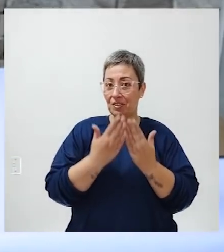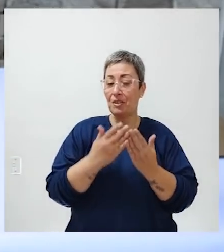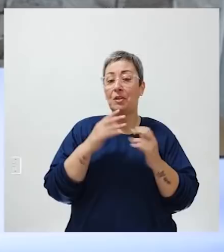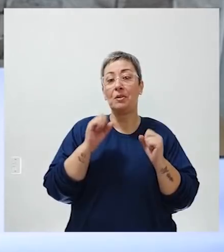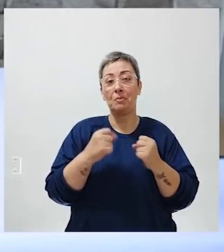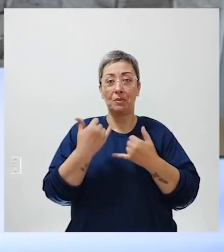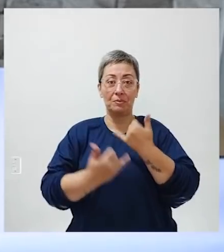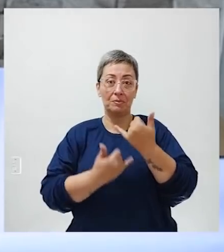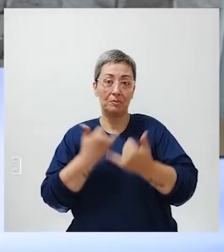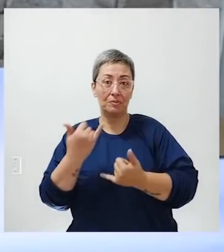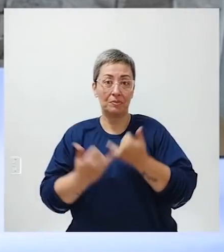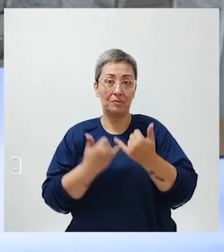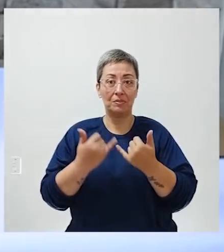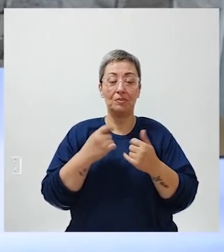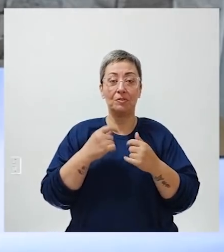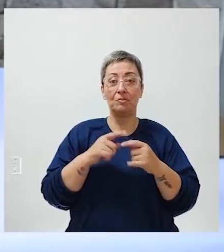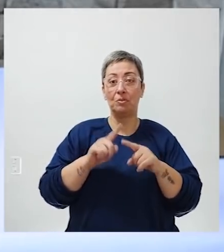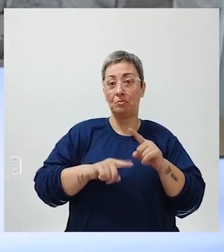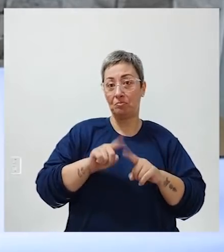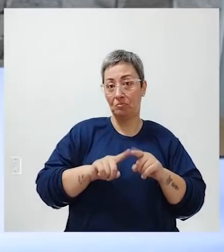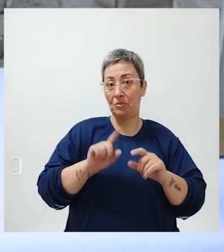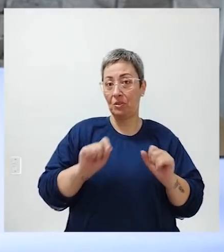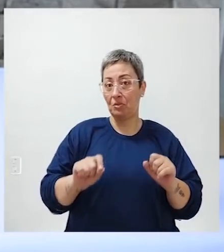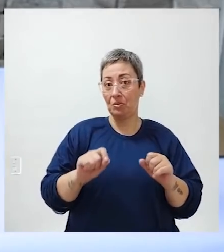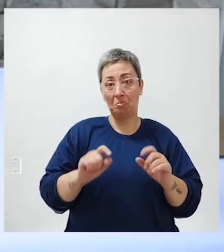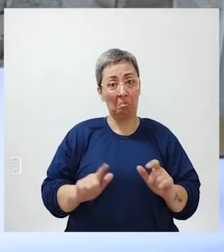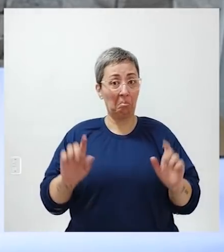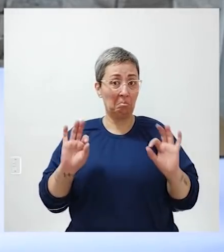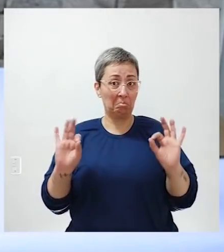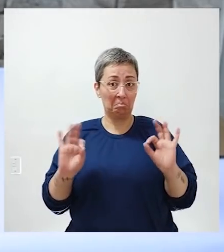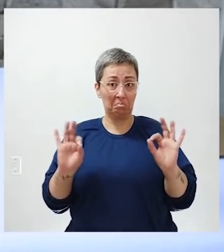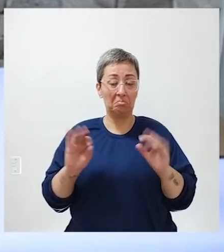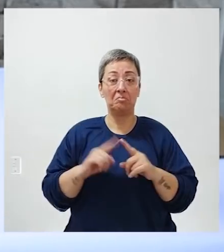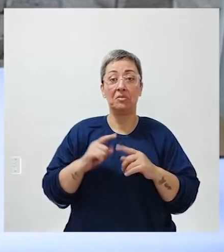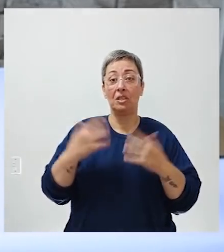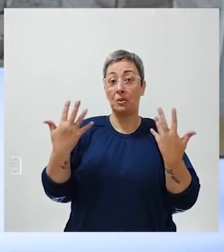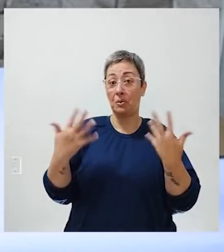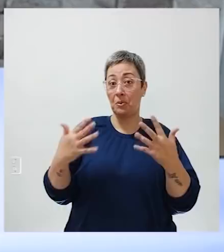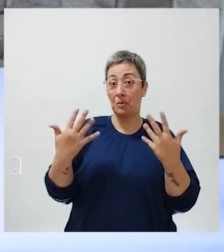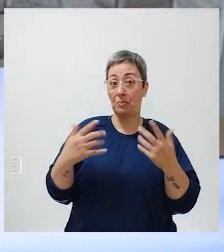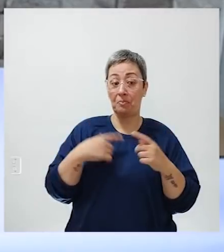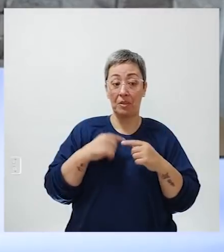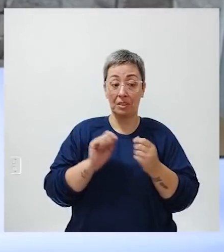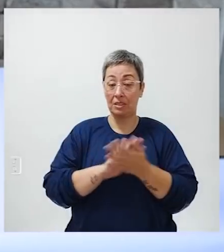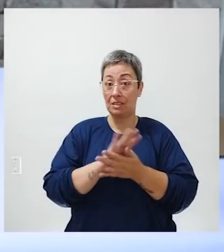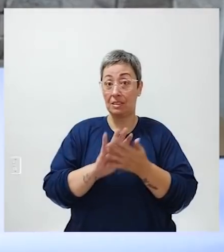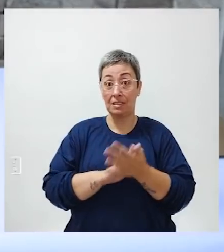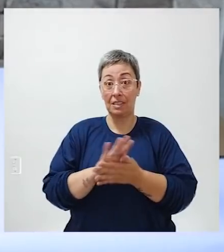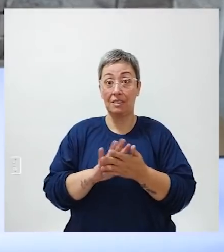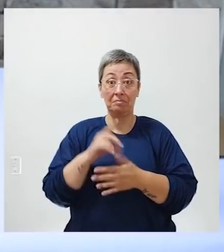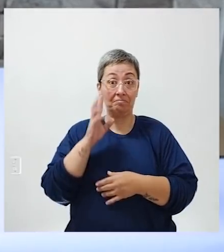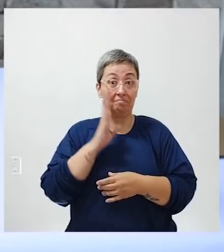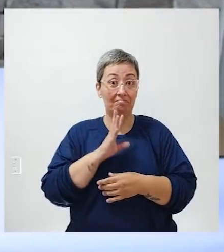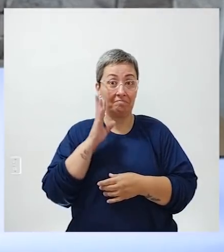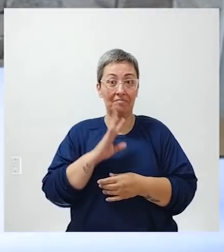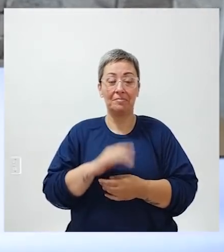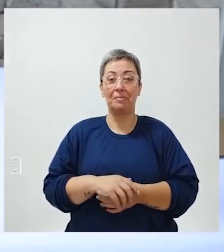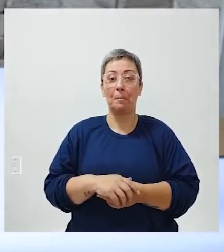pode ser brincada com brinquedo, sem brinquedo, com as mãos, sem nada. Olha que legal!